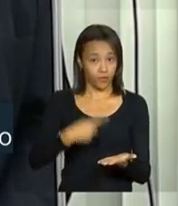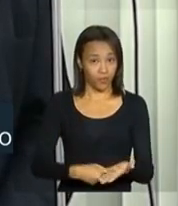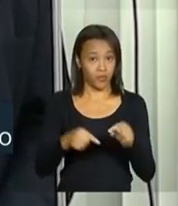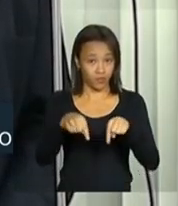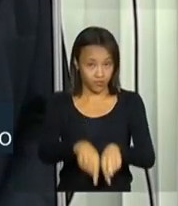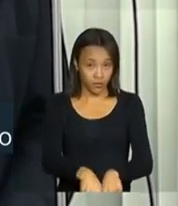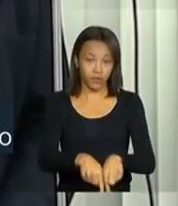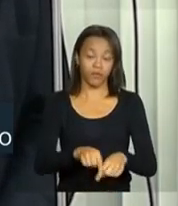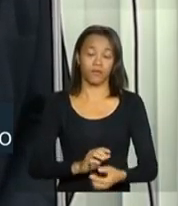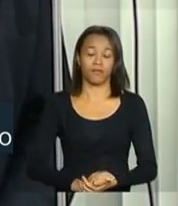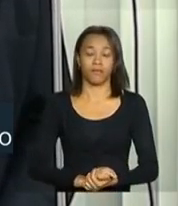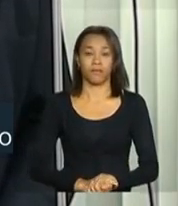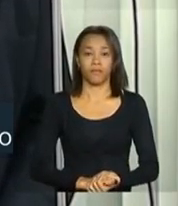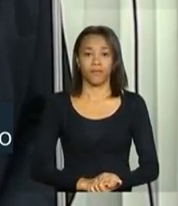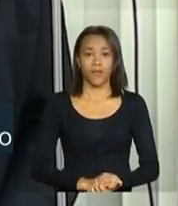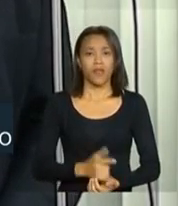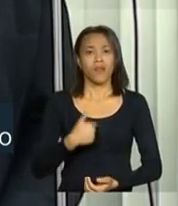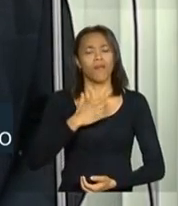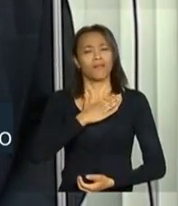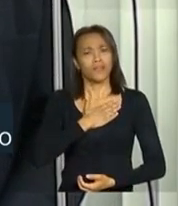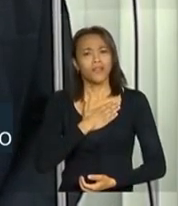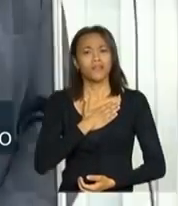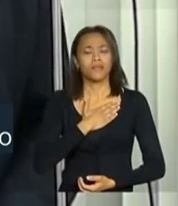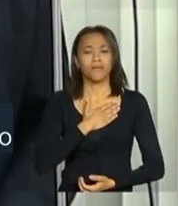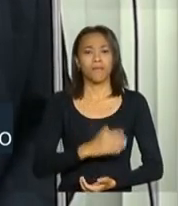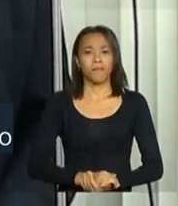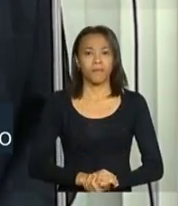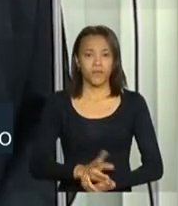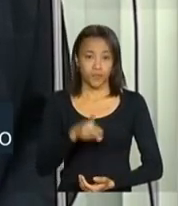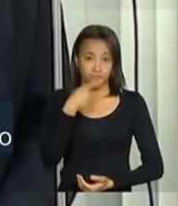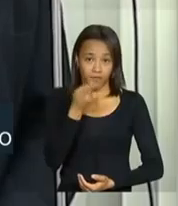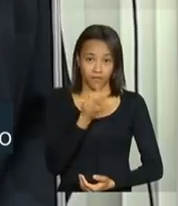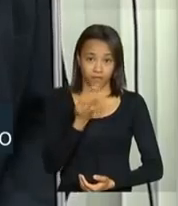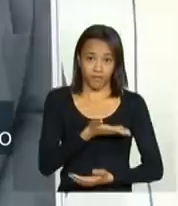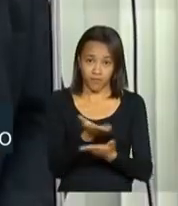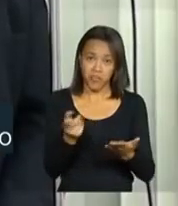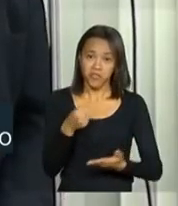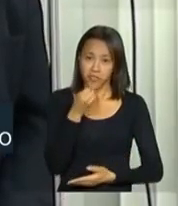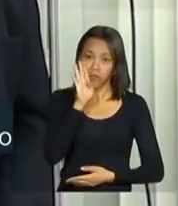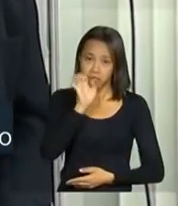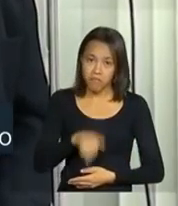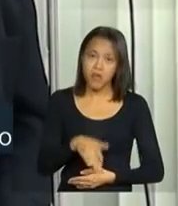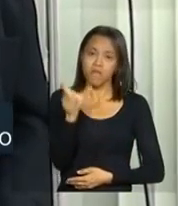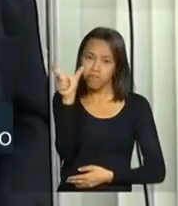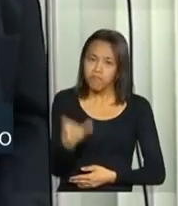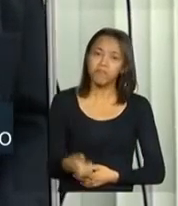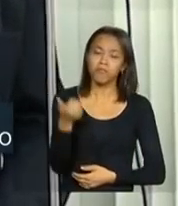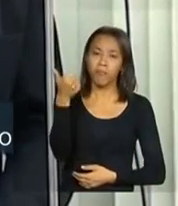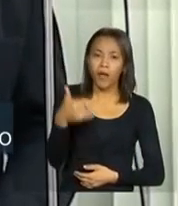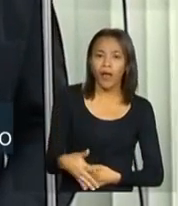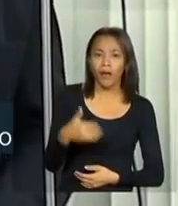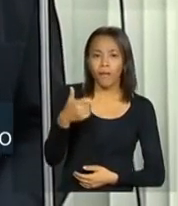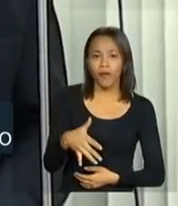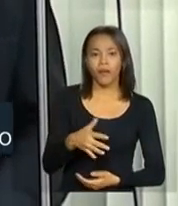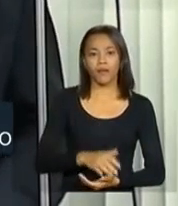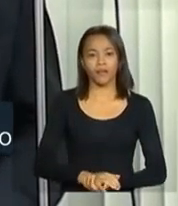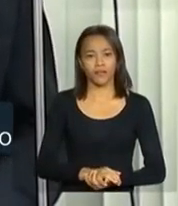esse. Agora, eu gostaria de colocar uma coisa. Você falou muito bem aí de que